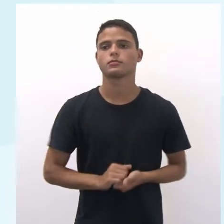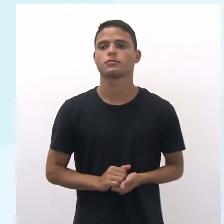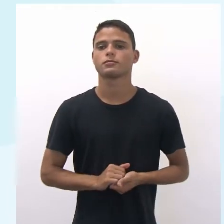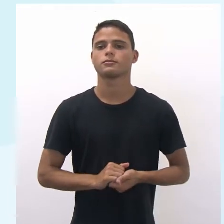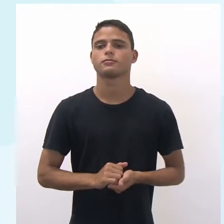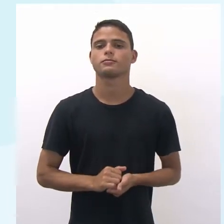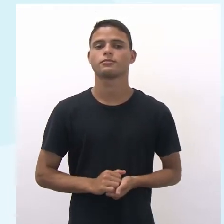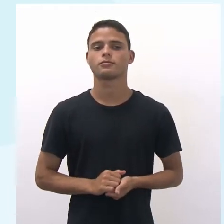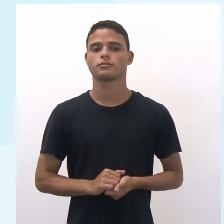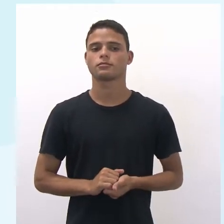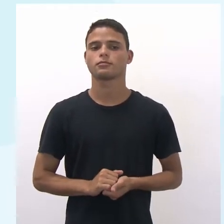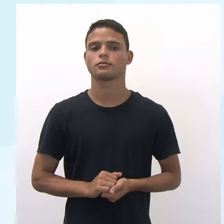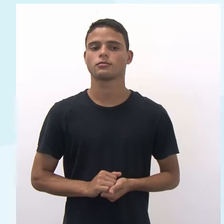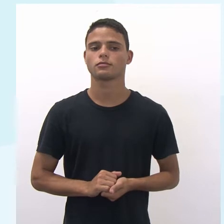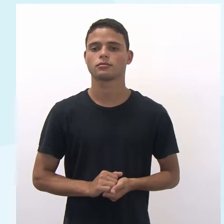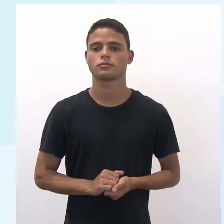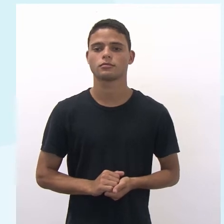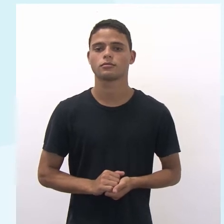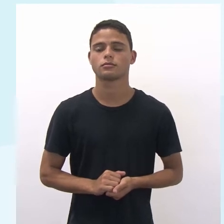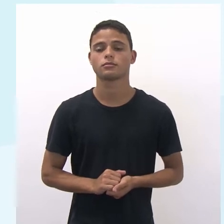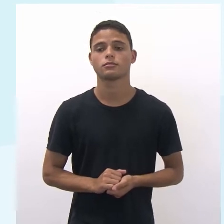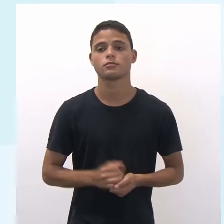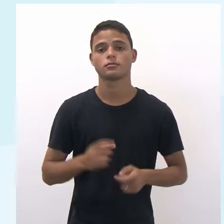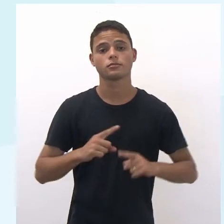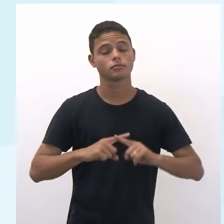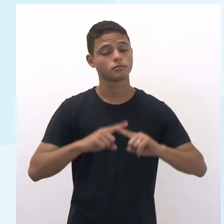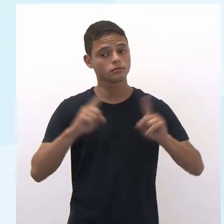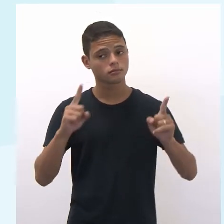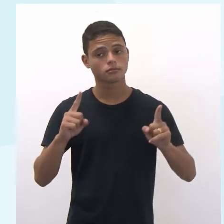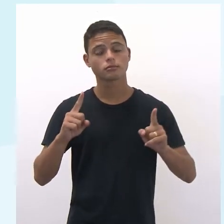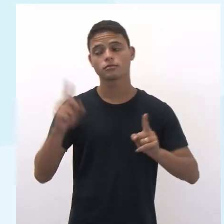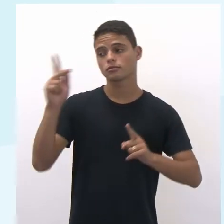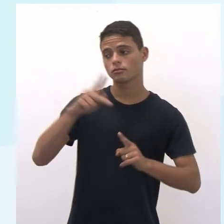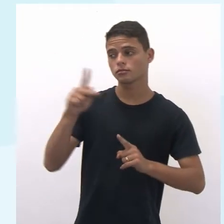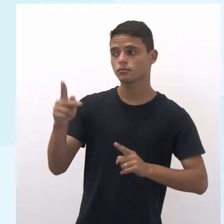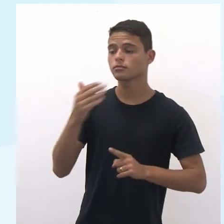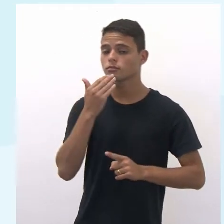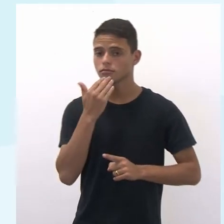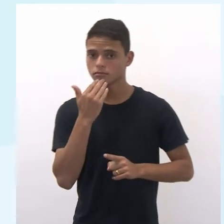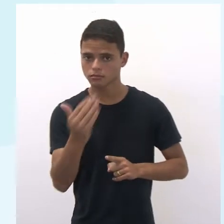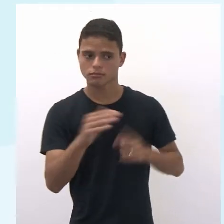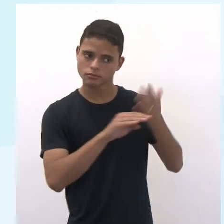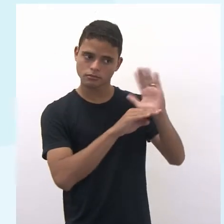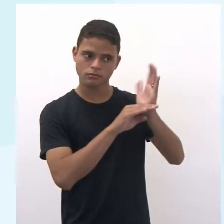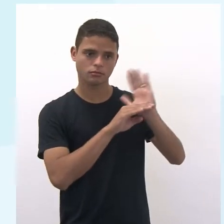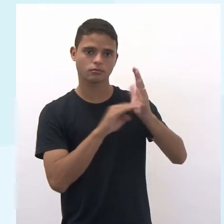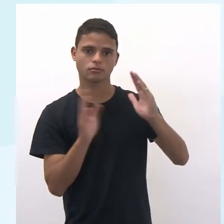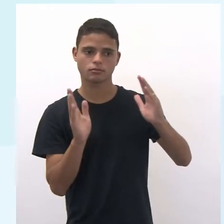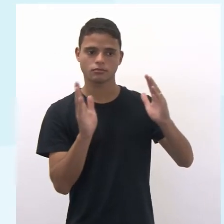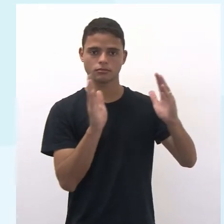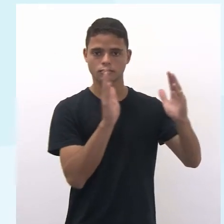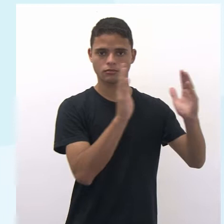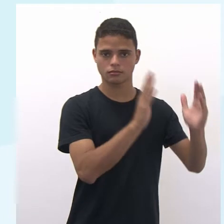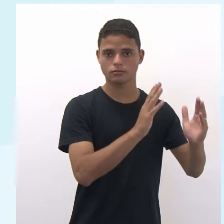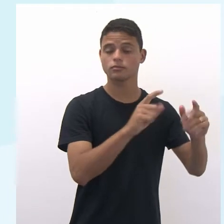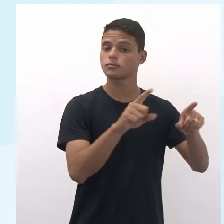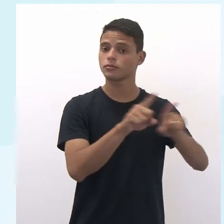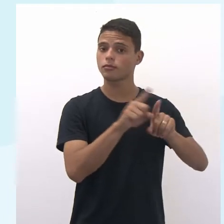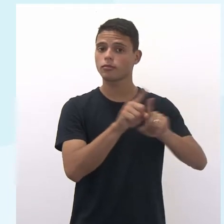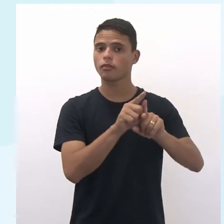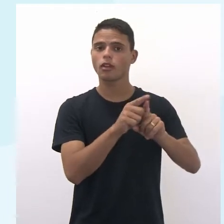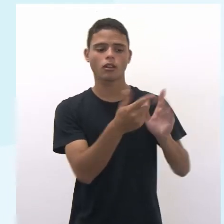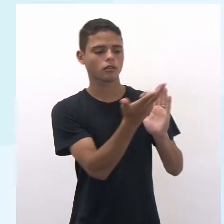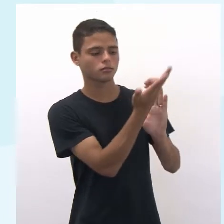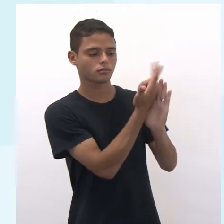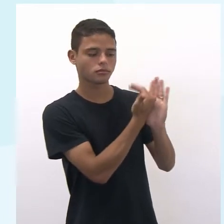você, mas ela pediu para assistir um vídeo e, como professora de arte, ela pediu para desenhar